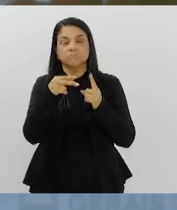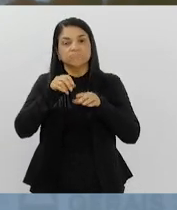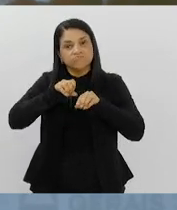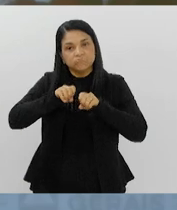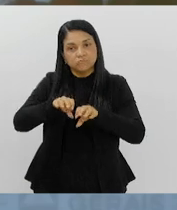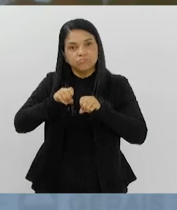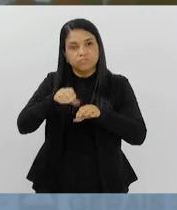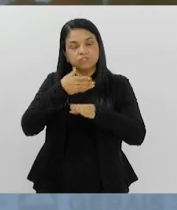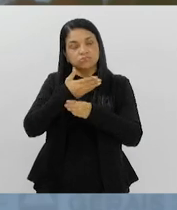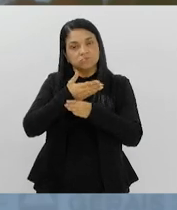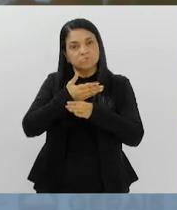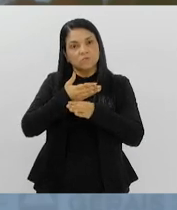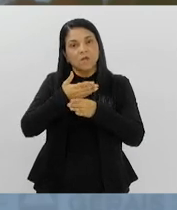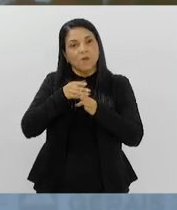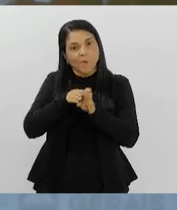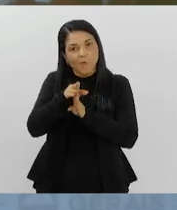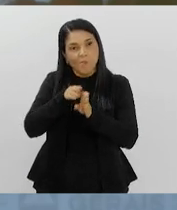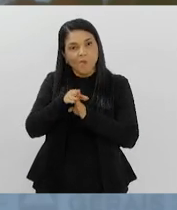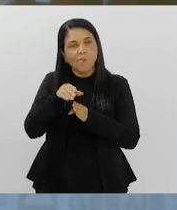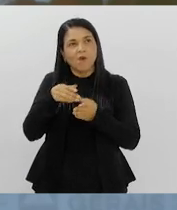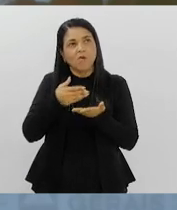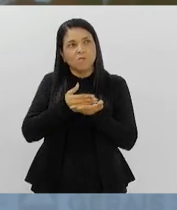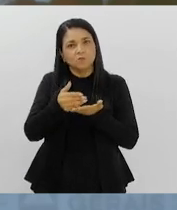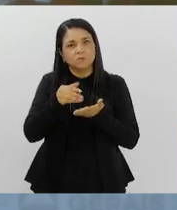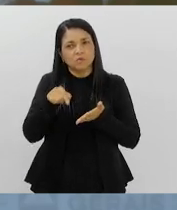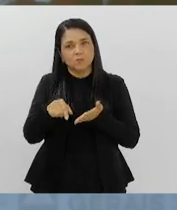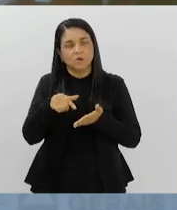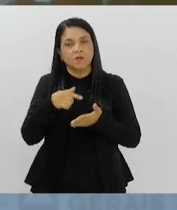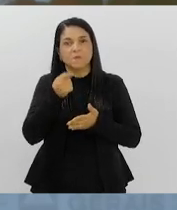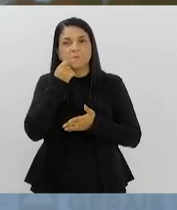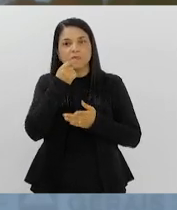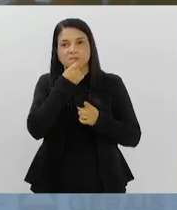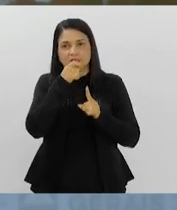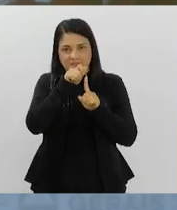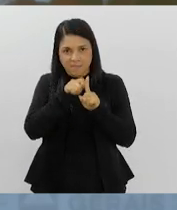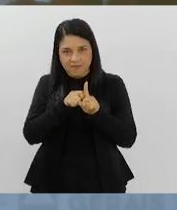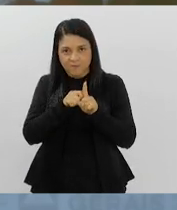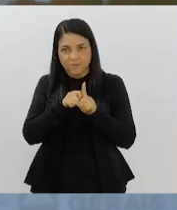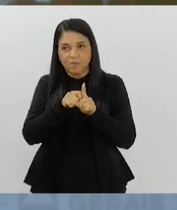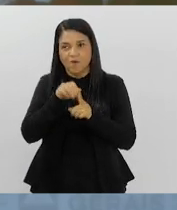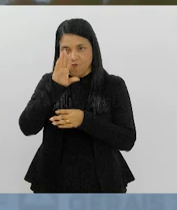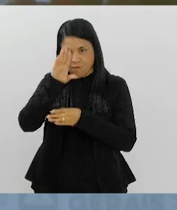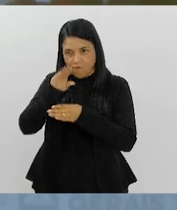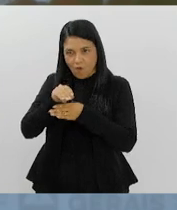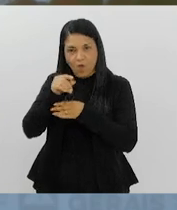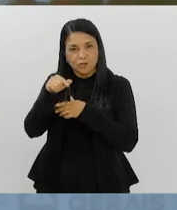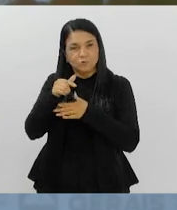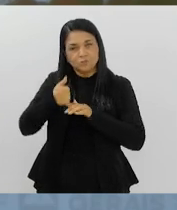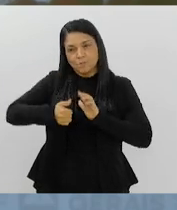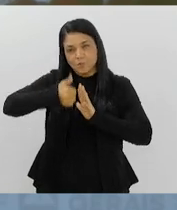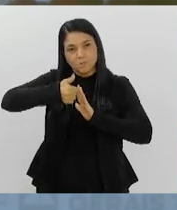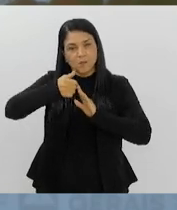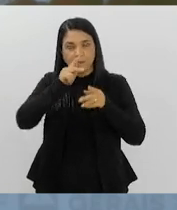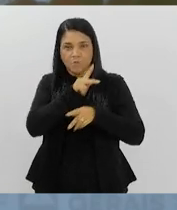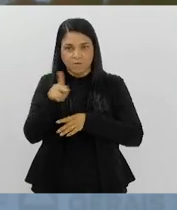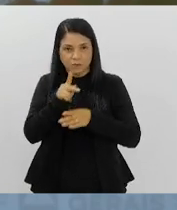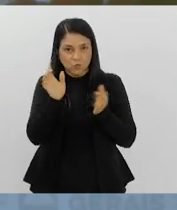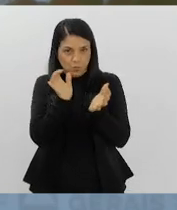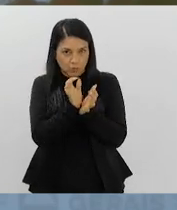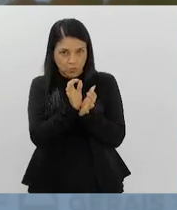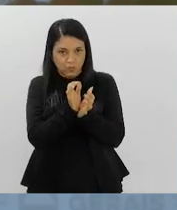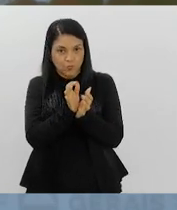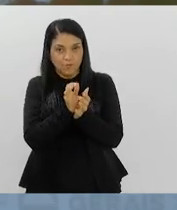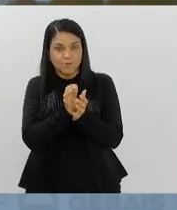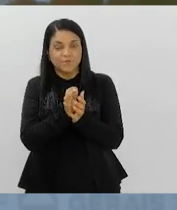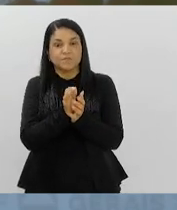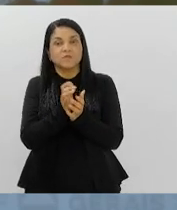essa capacitação agora no mês de setembro, né, como a foto ali mostra, com os primeiros professores, né, o grupo de professores, que foram,